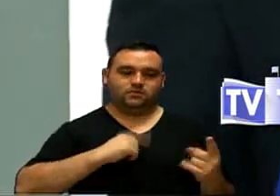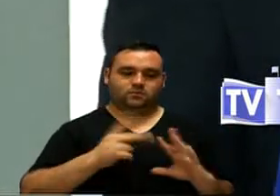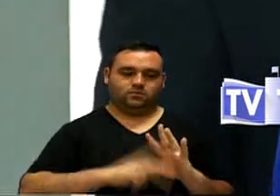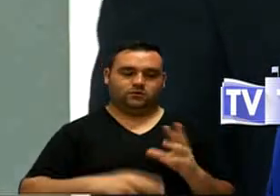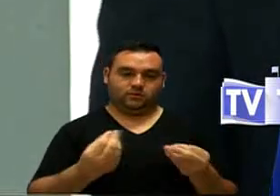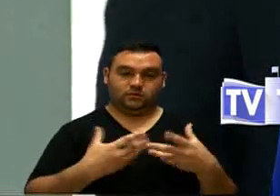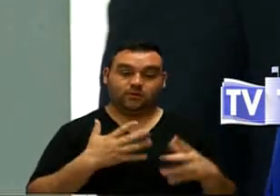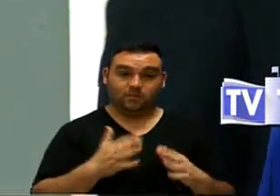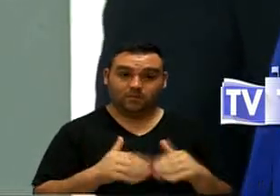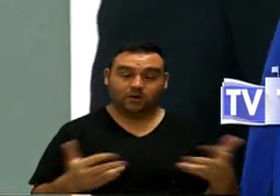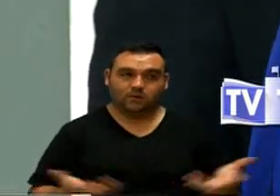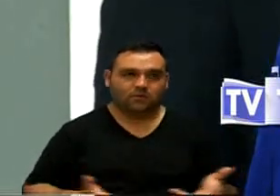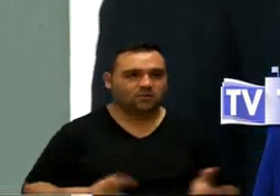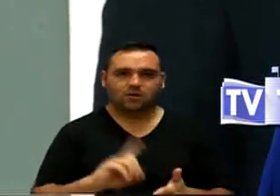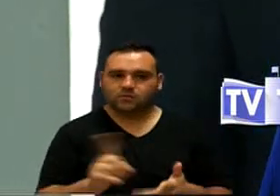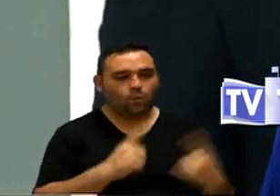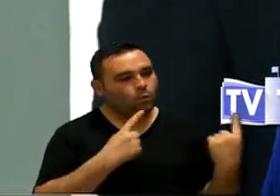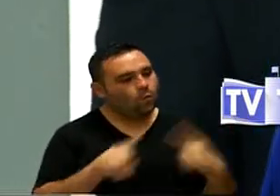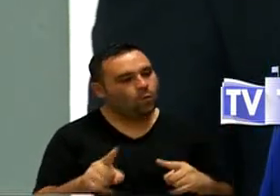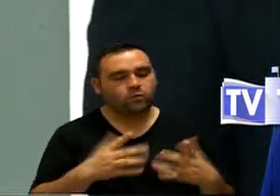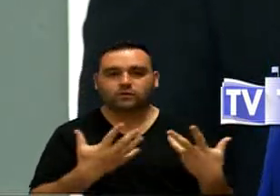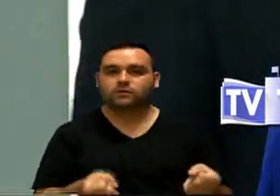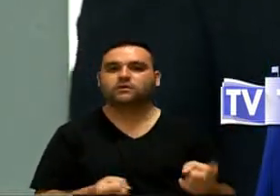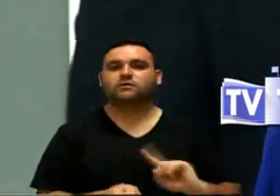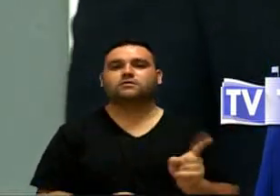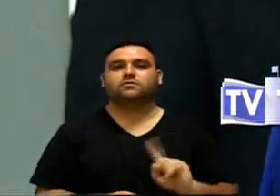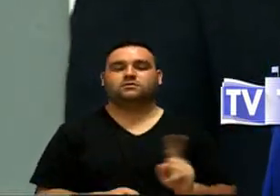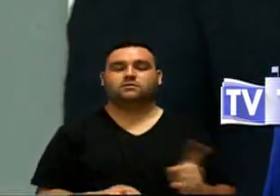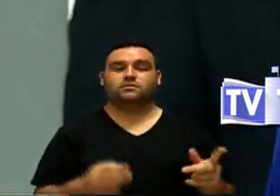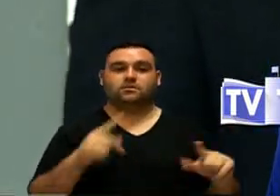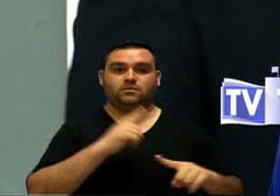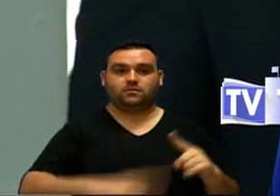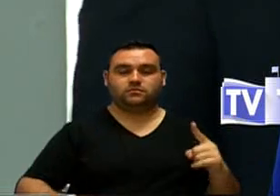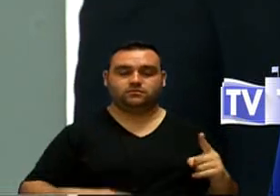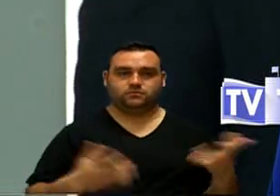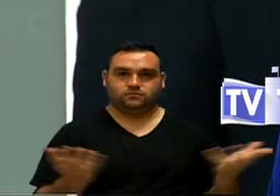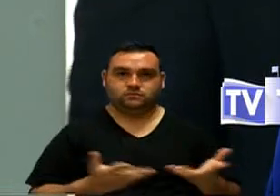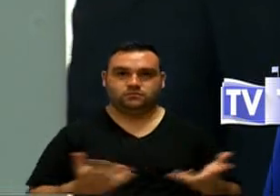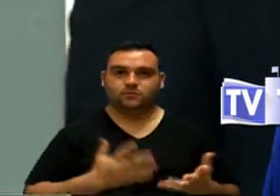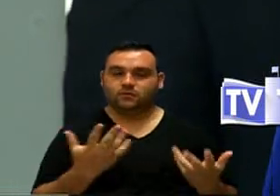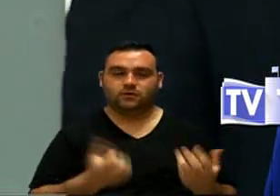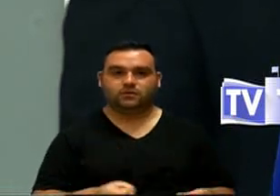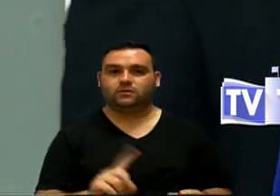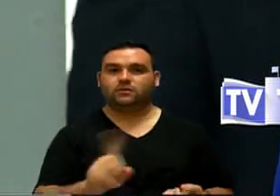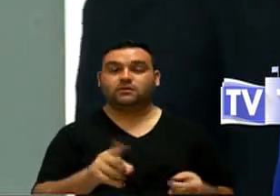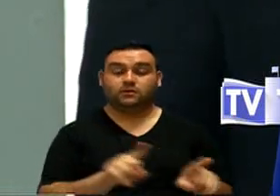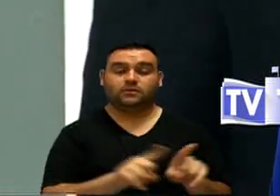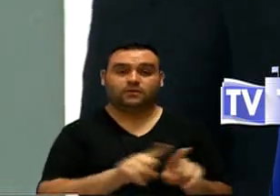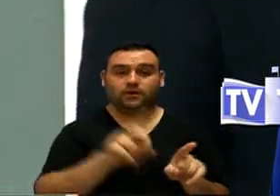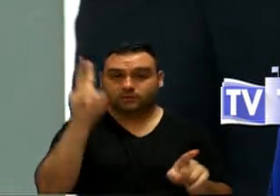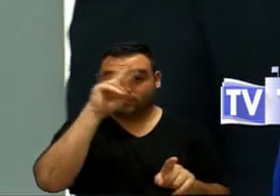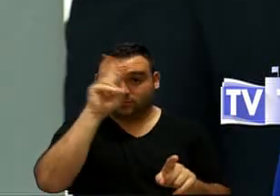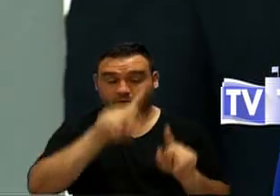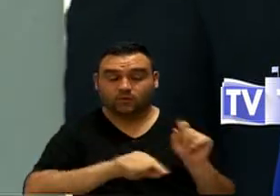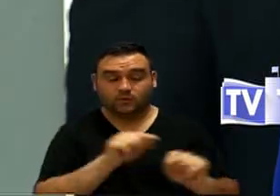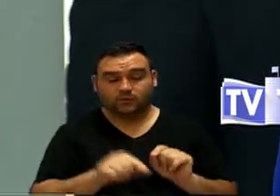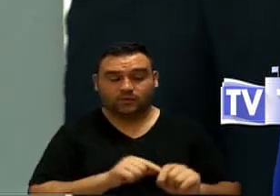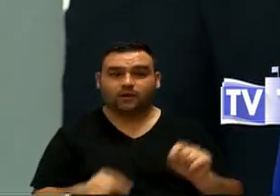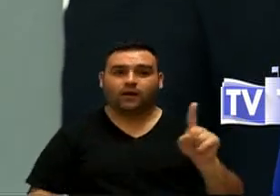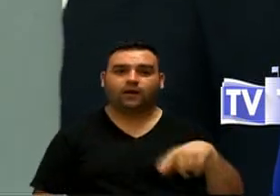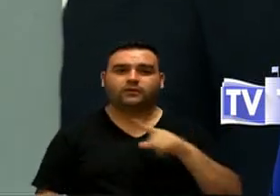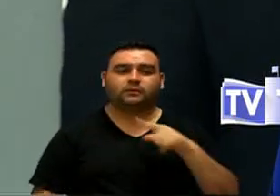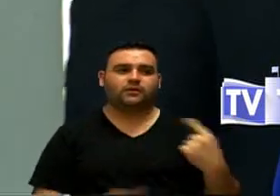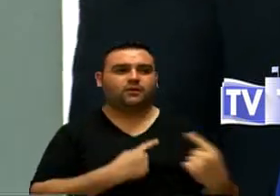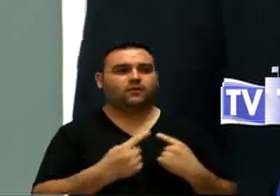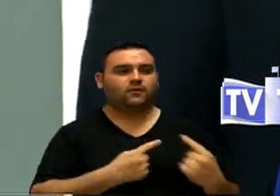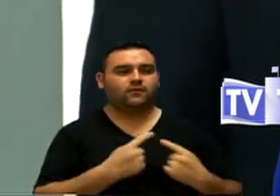projeto pede que não, que vote contra aí ao veto, né, que seja não. Lembrando que é uma